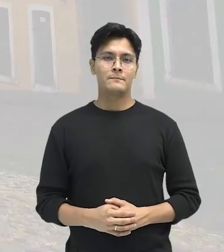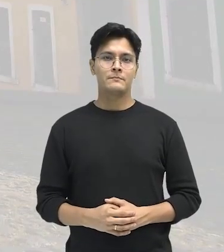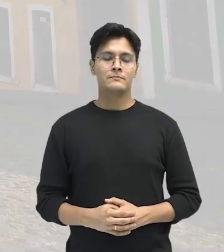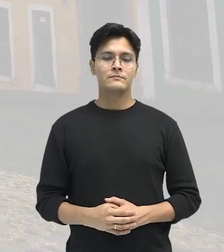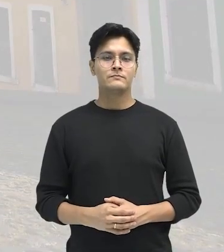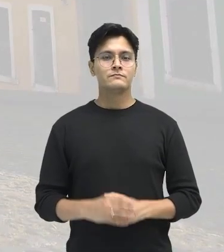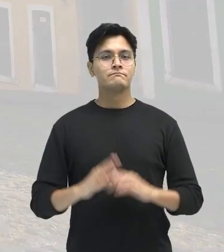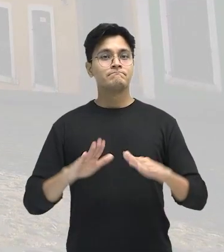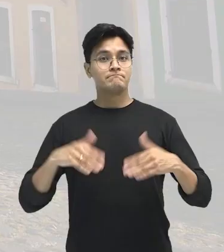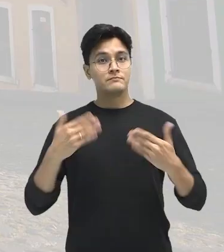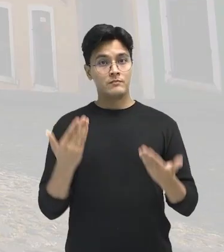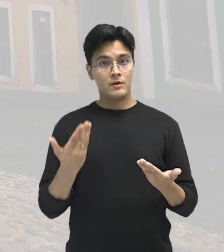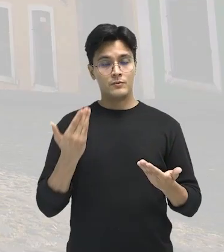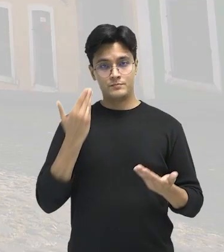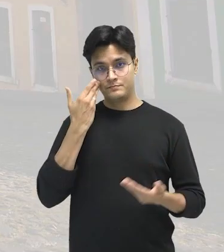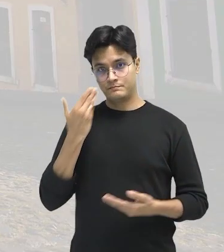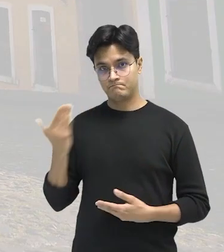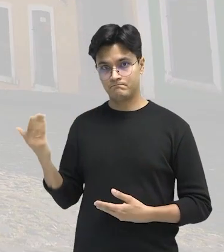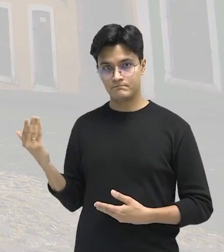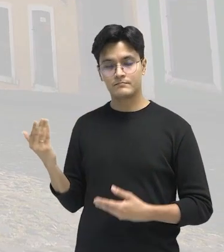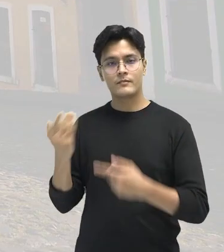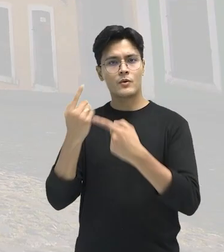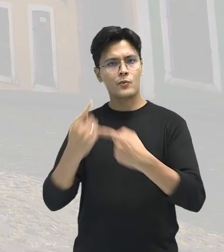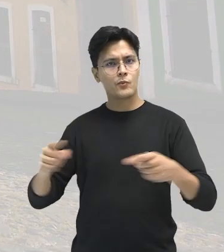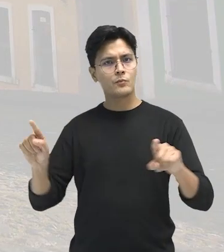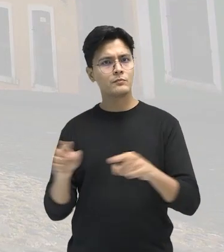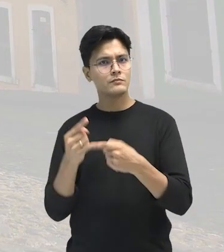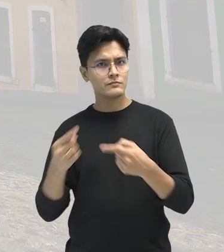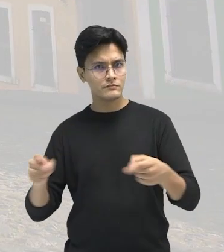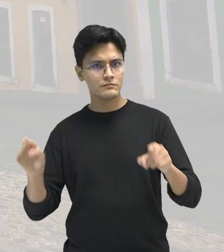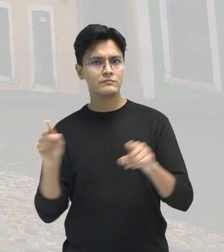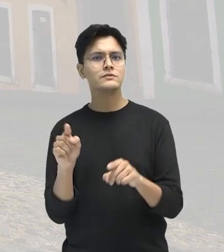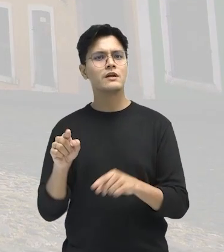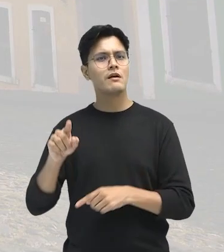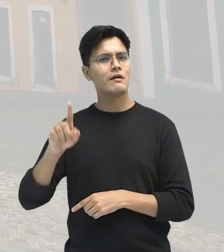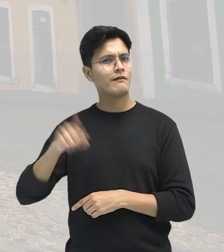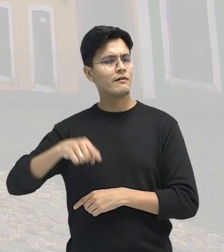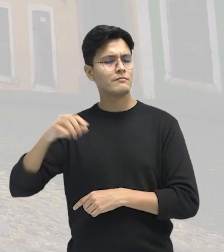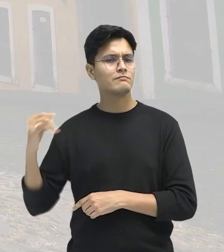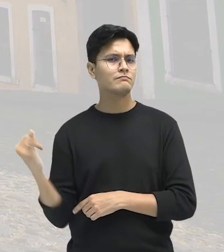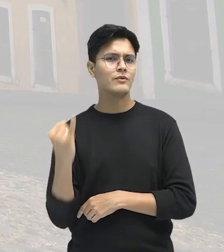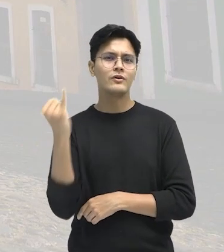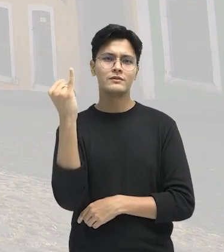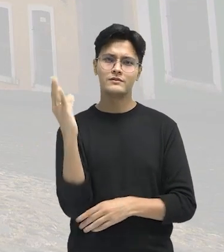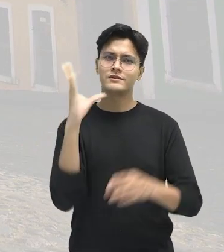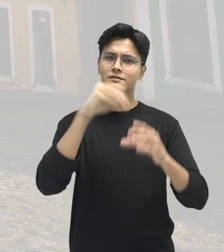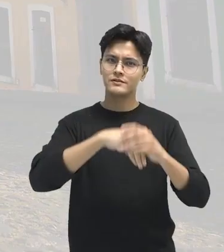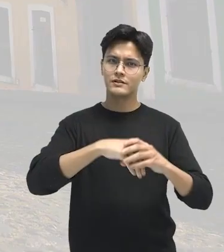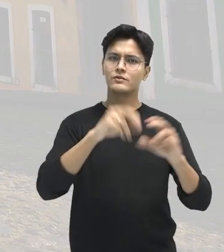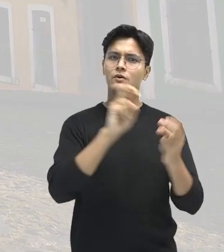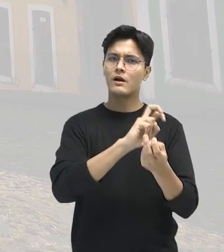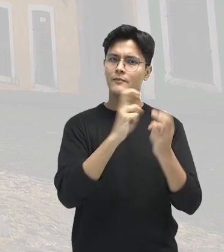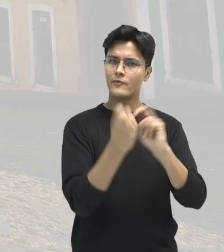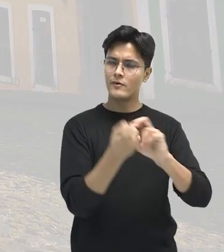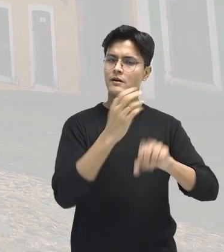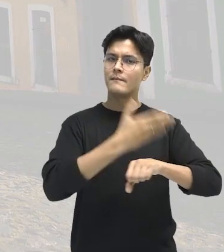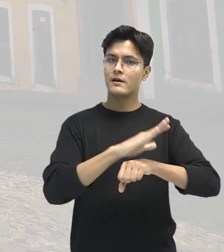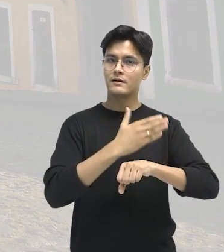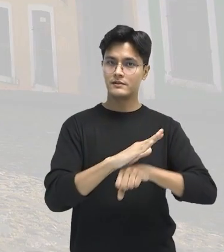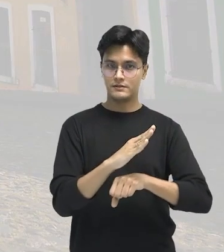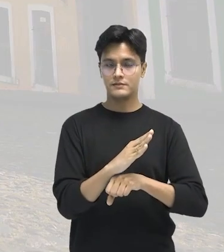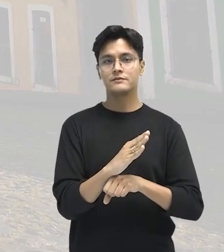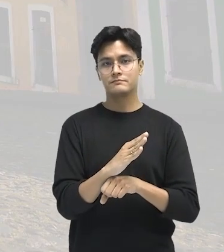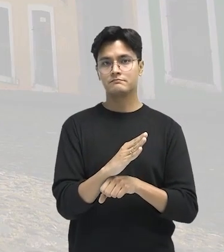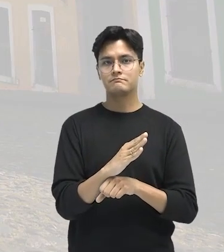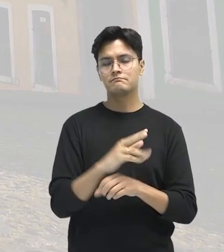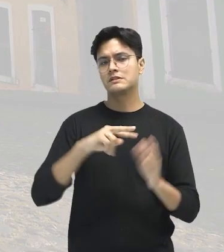Muito bem, então olha só, a música ela é um componente fundamental da capoeira, ou seja, não